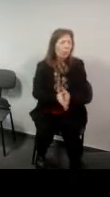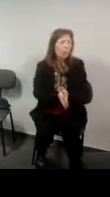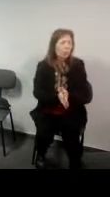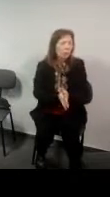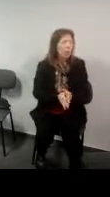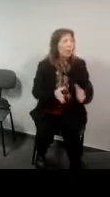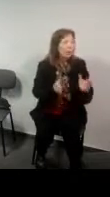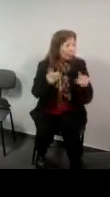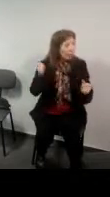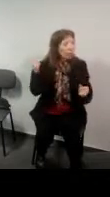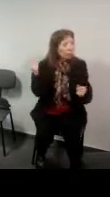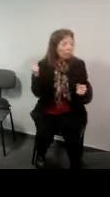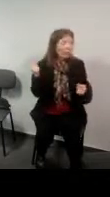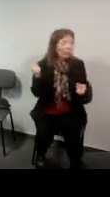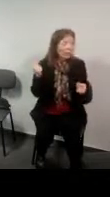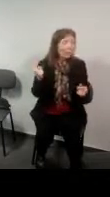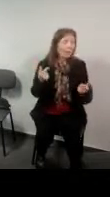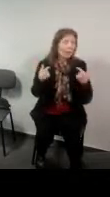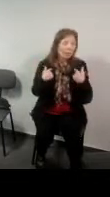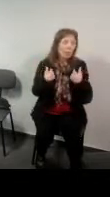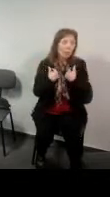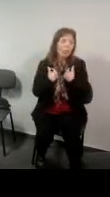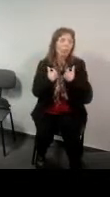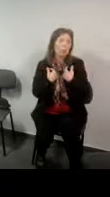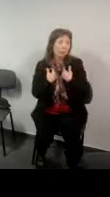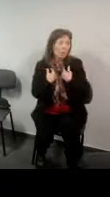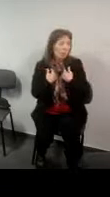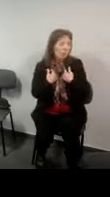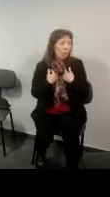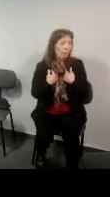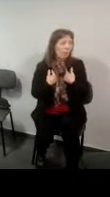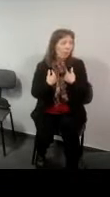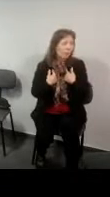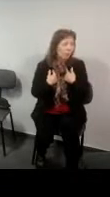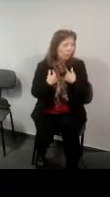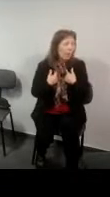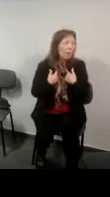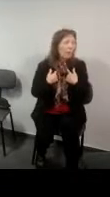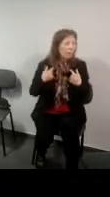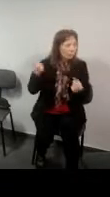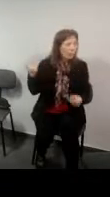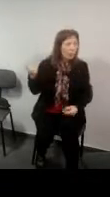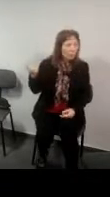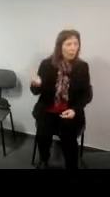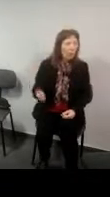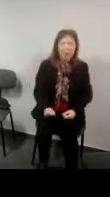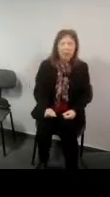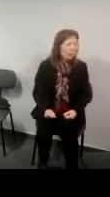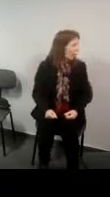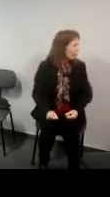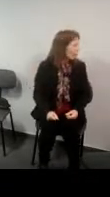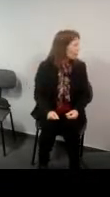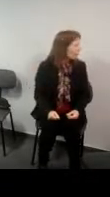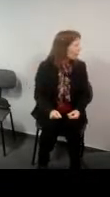não estou conseguindo? Aí é uma coisa que ele tem que pensar, será que não sou eu que estou desarmonizado? Sim. Né? Então, por isso que E daí nessa